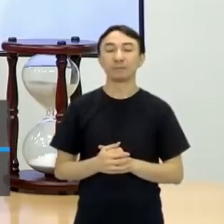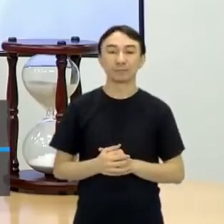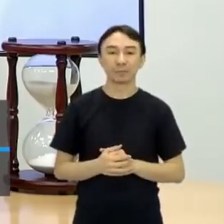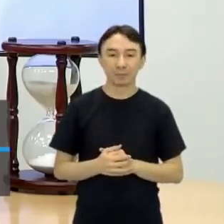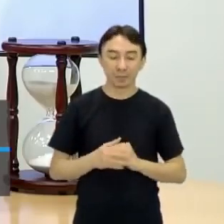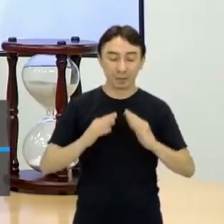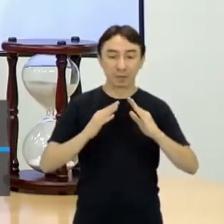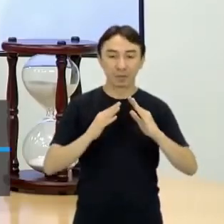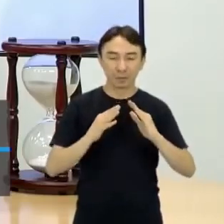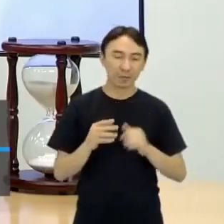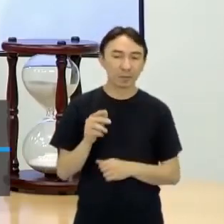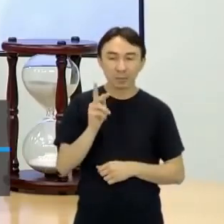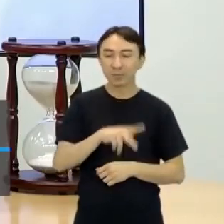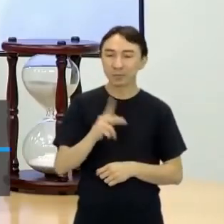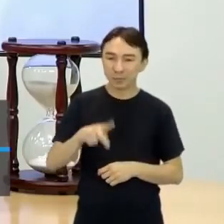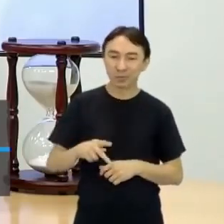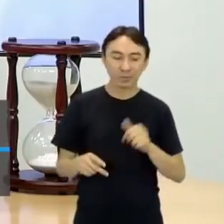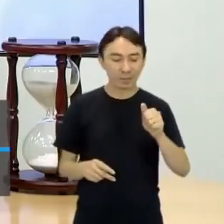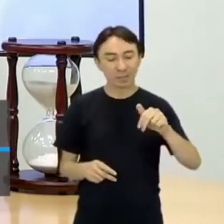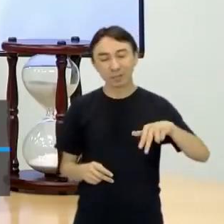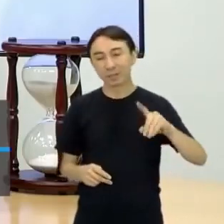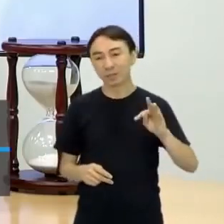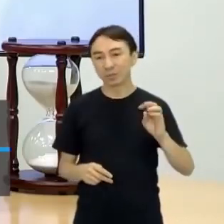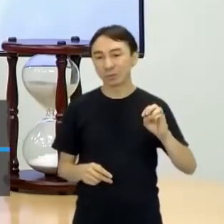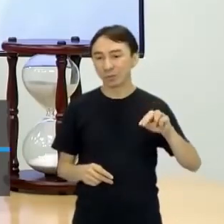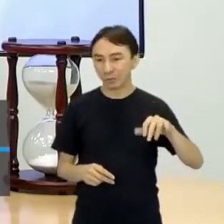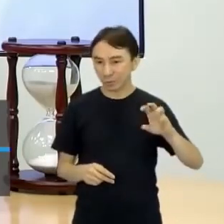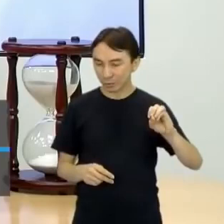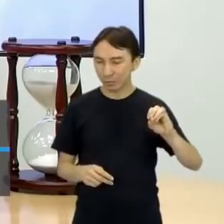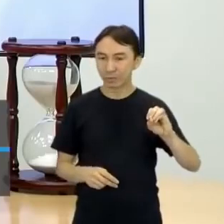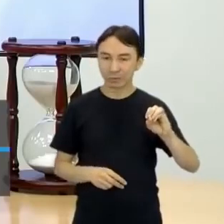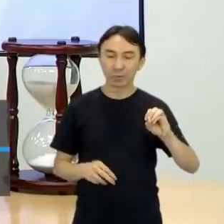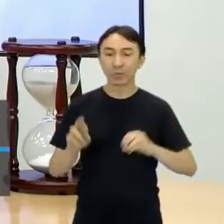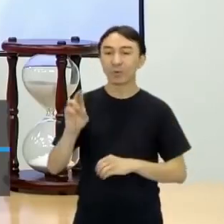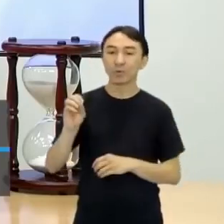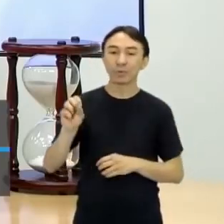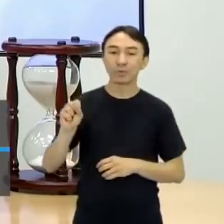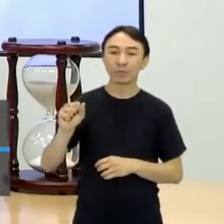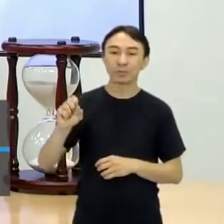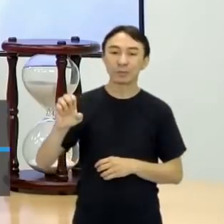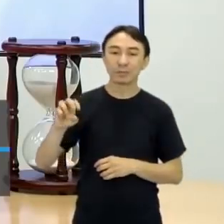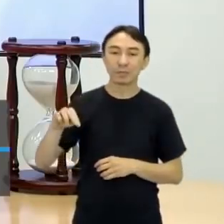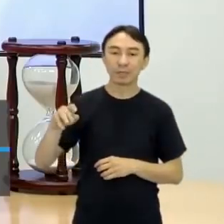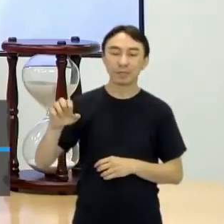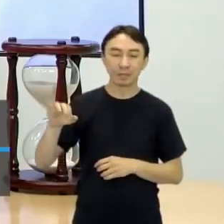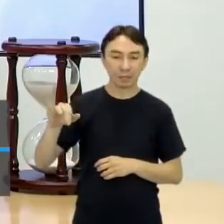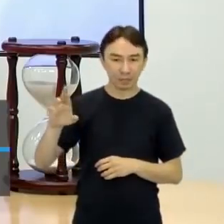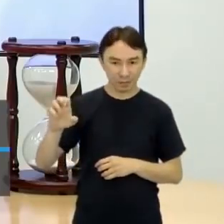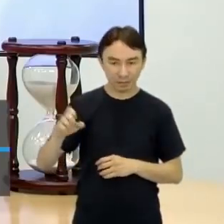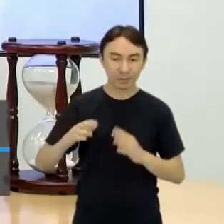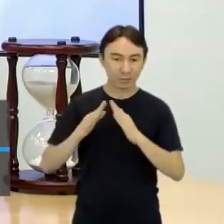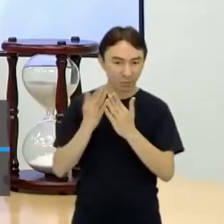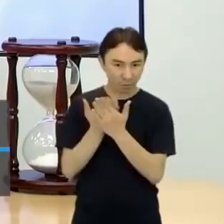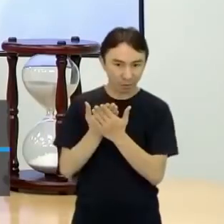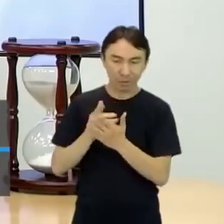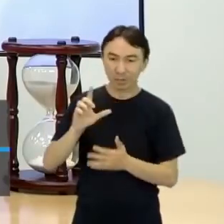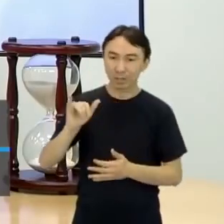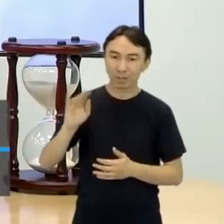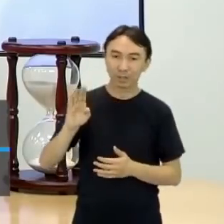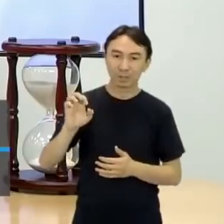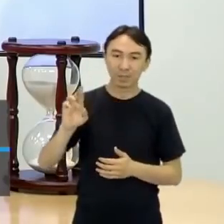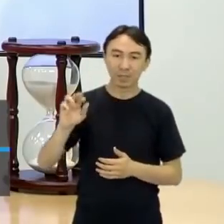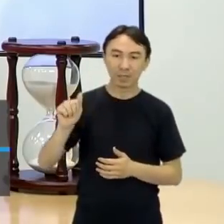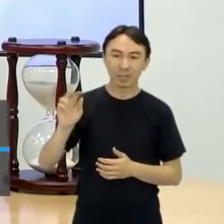Bom dia pro Antônio, pro Rosimeire, da Escola Estadual Professor José Liberati, pro Joseli